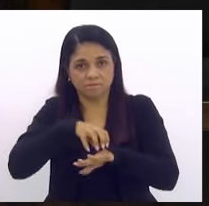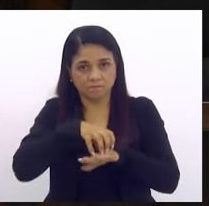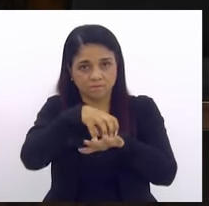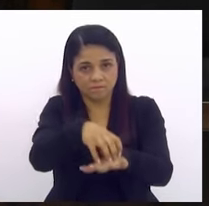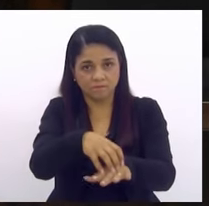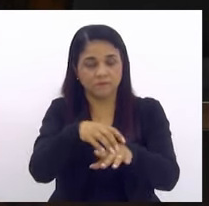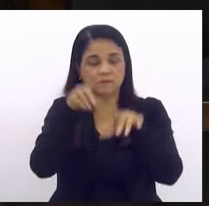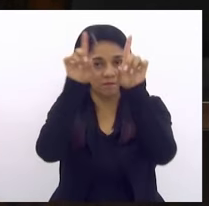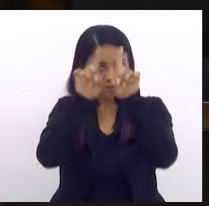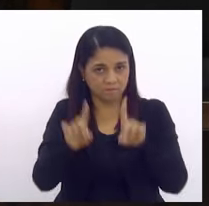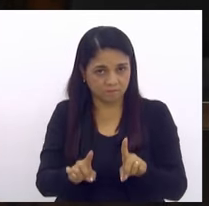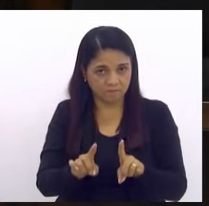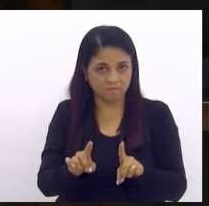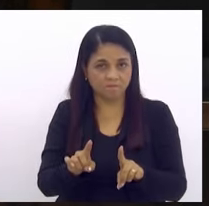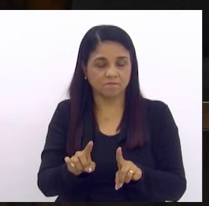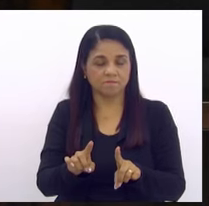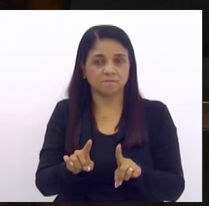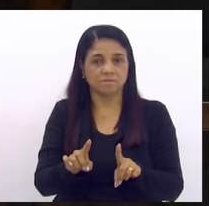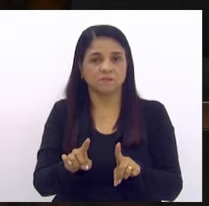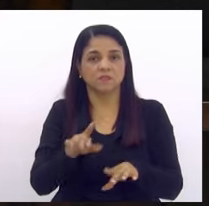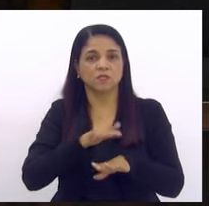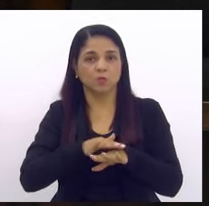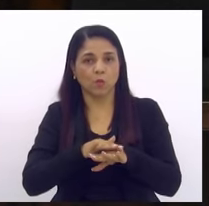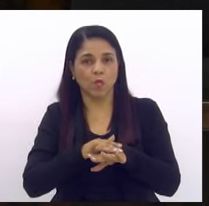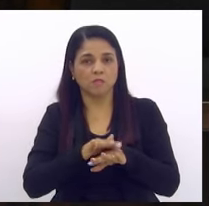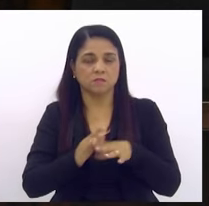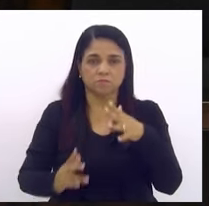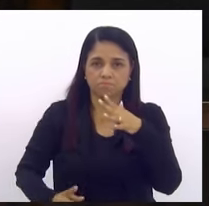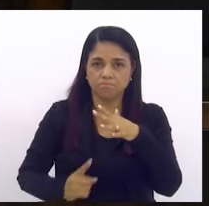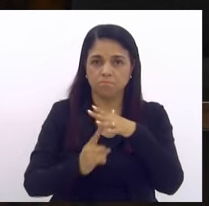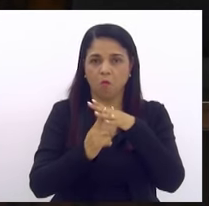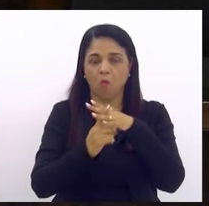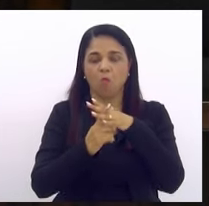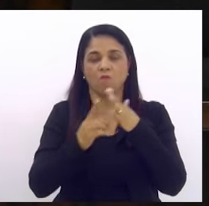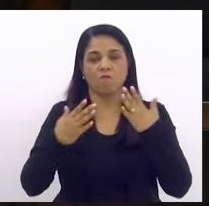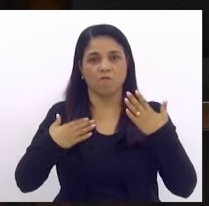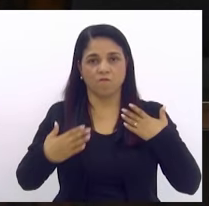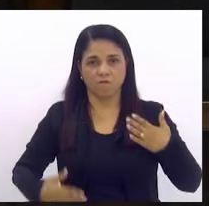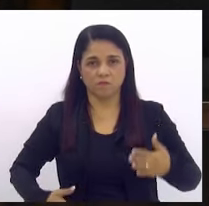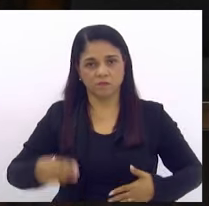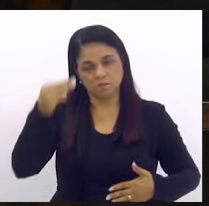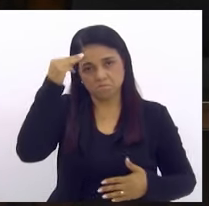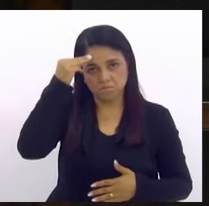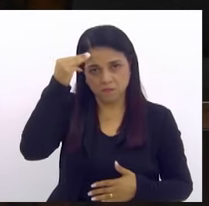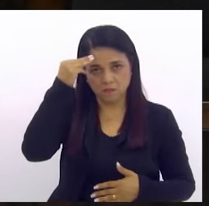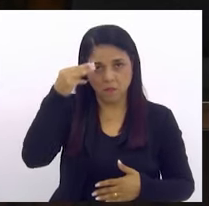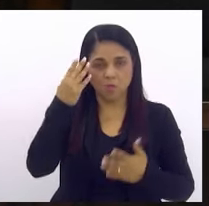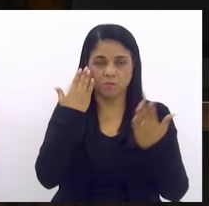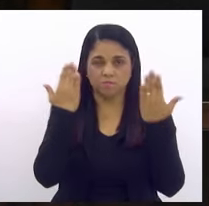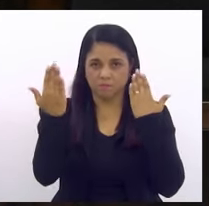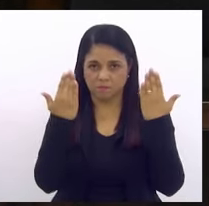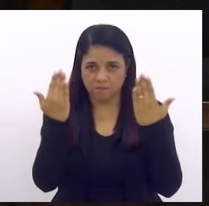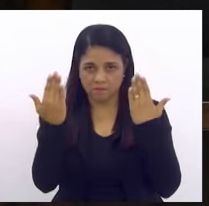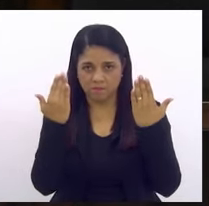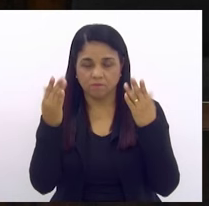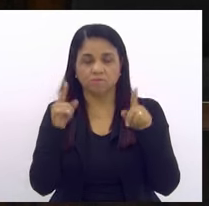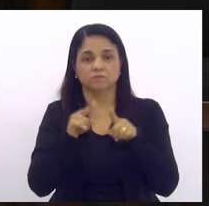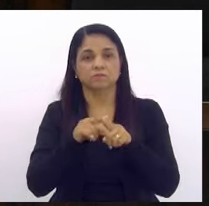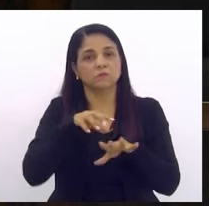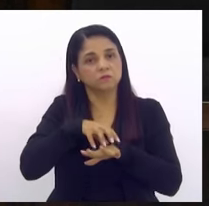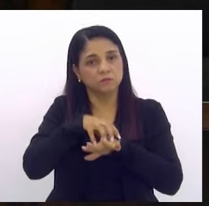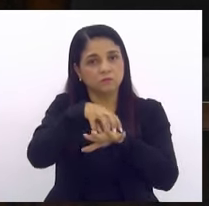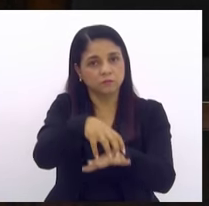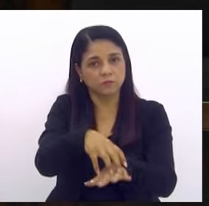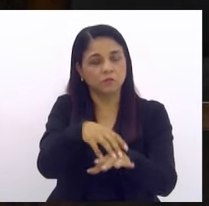de deficiência e de doenças crônicas de natureza física, mental e psiquiátrica nos